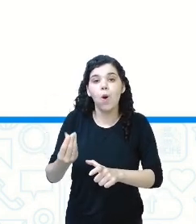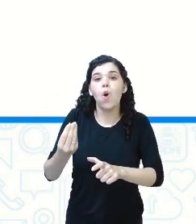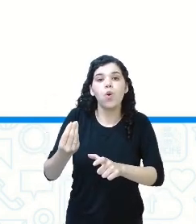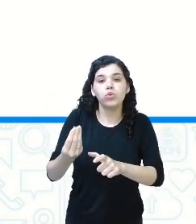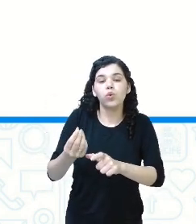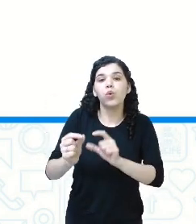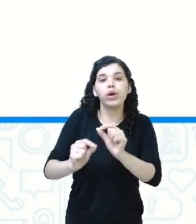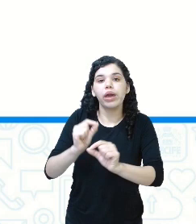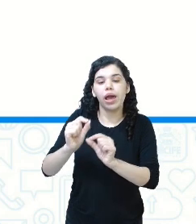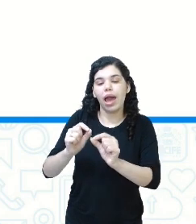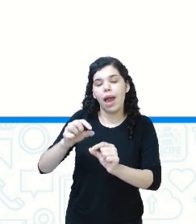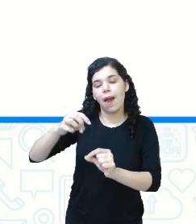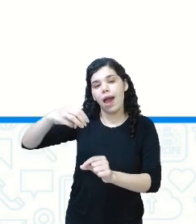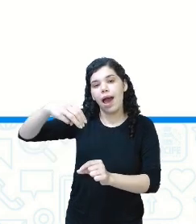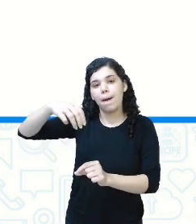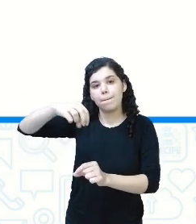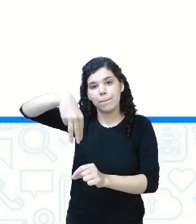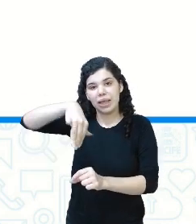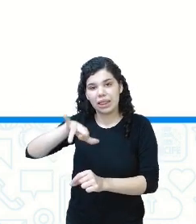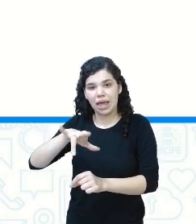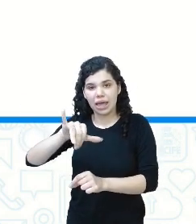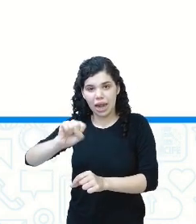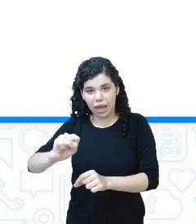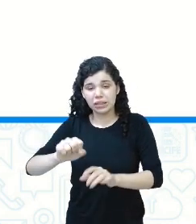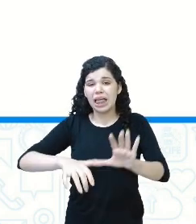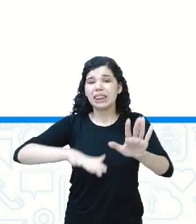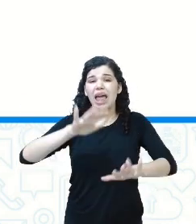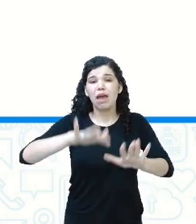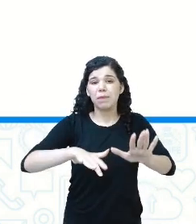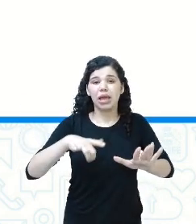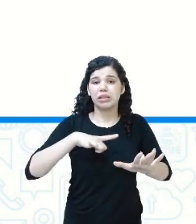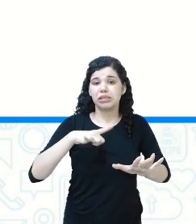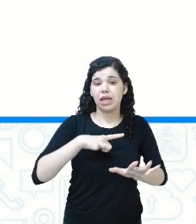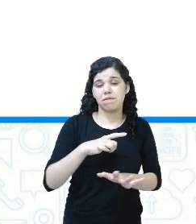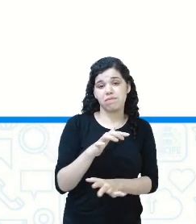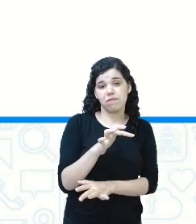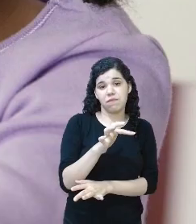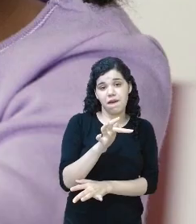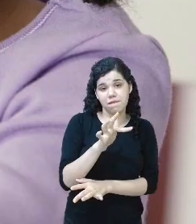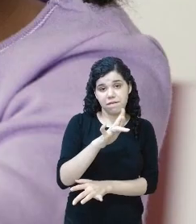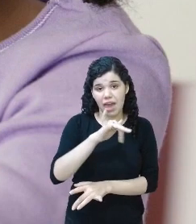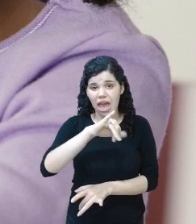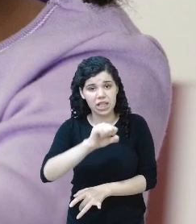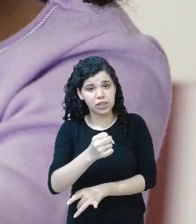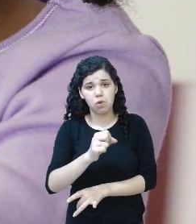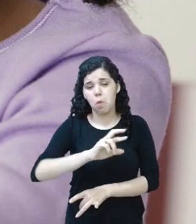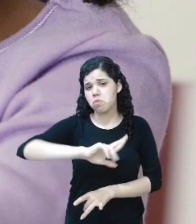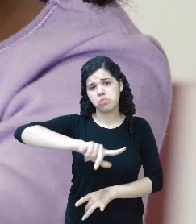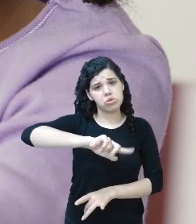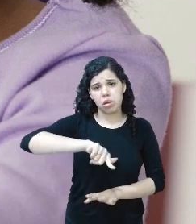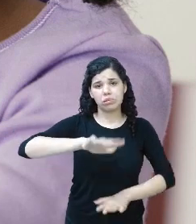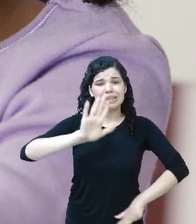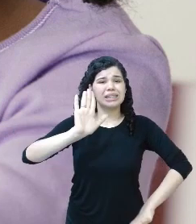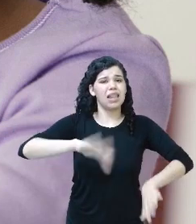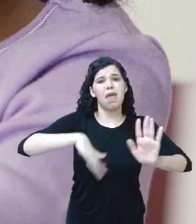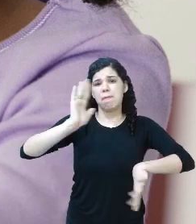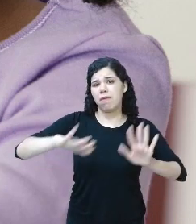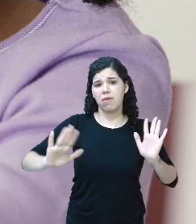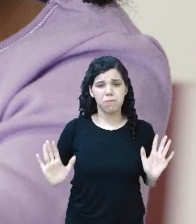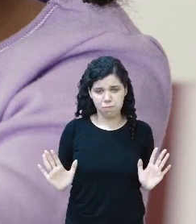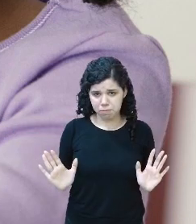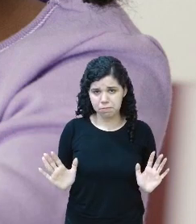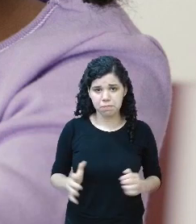diferentes, serem mais argilosos, arenosos, mais férteis ou não. Isso é muito